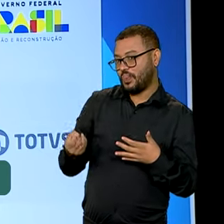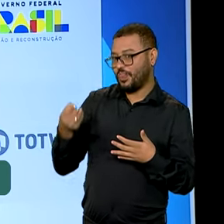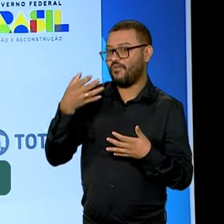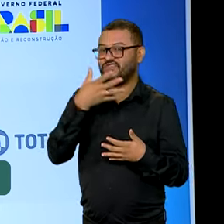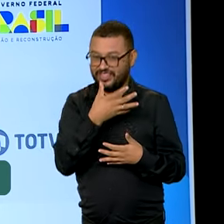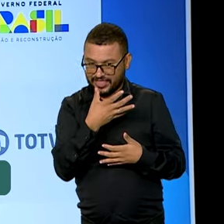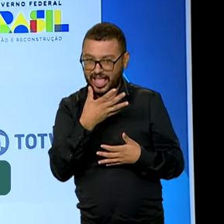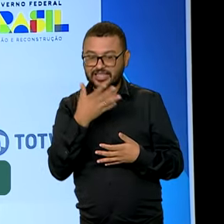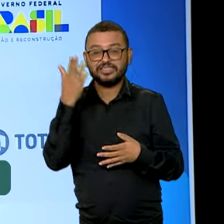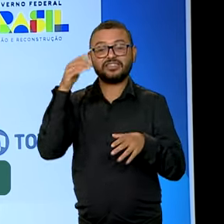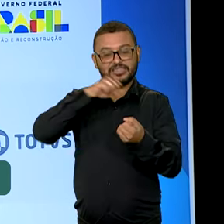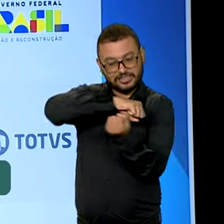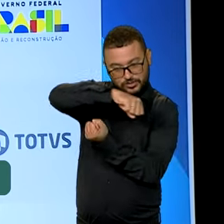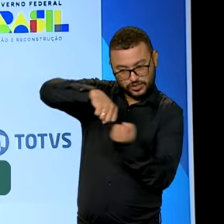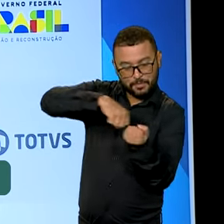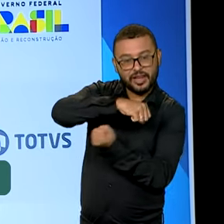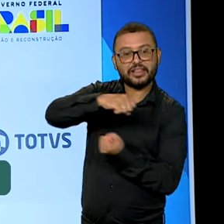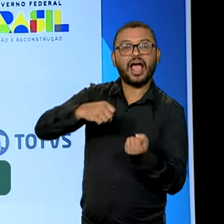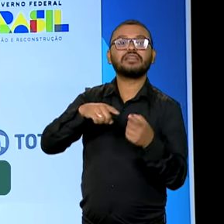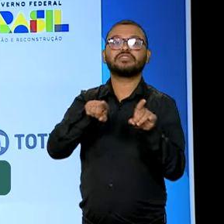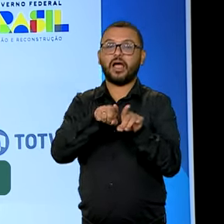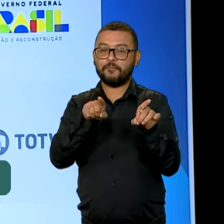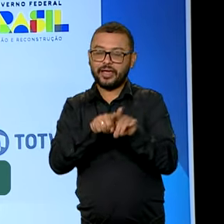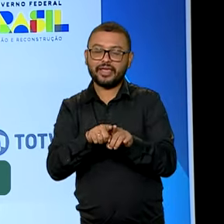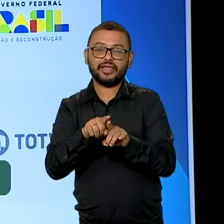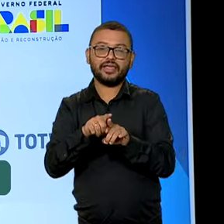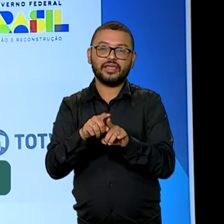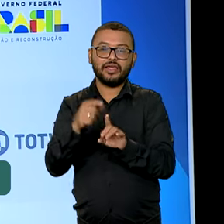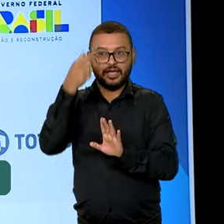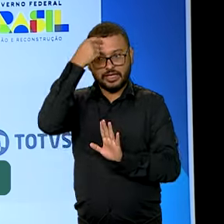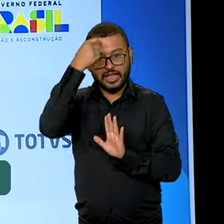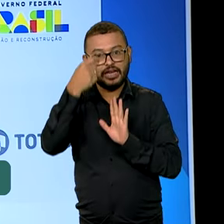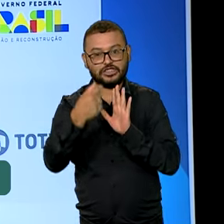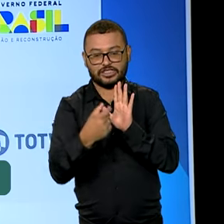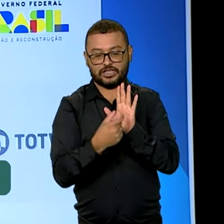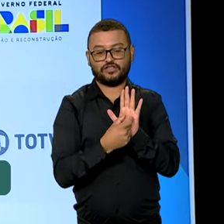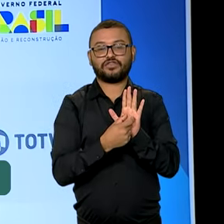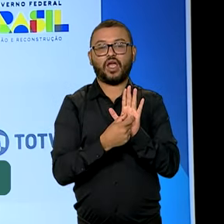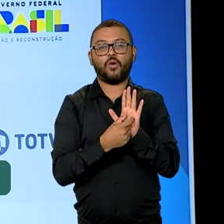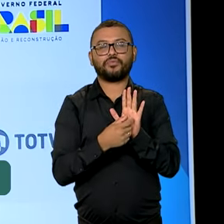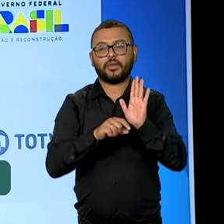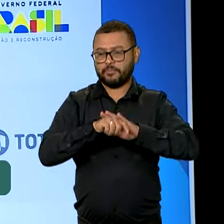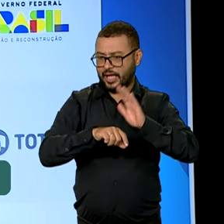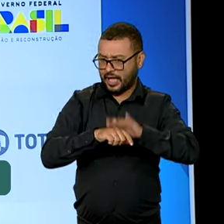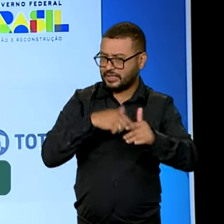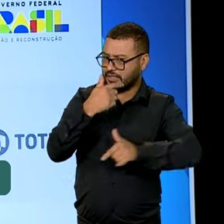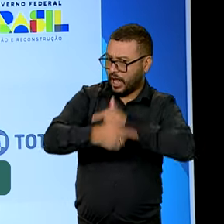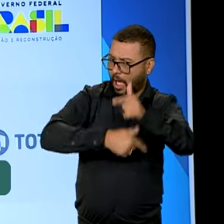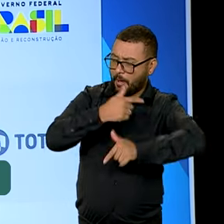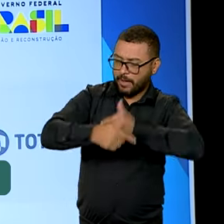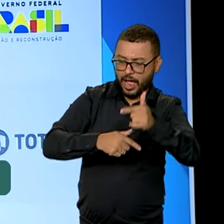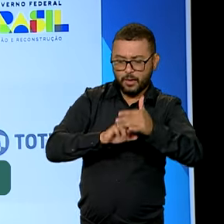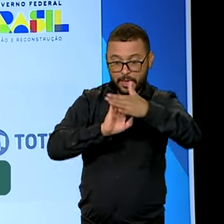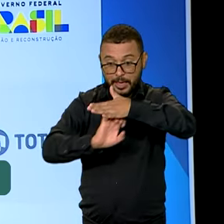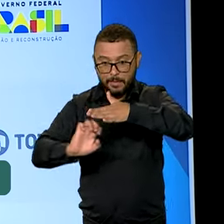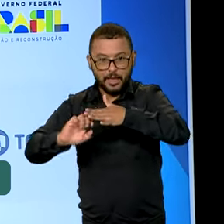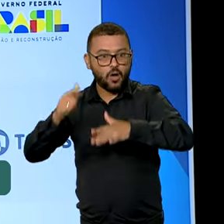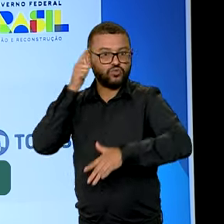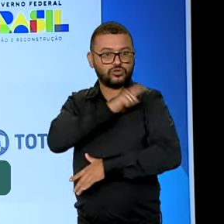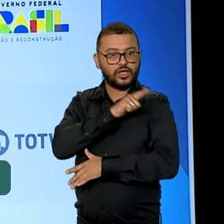novidades, sustentabilidade e também inteligência artificial. Participam grandes